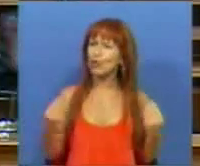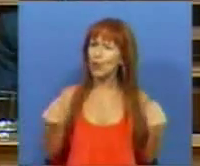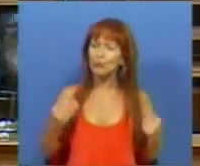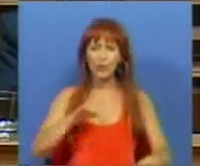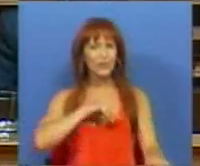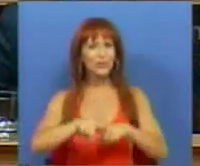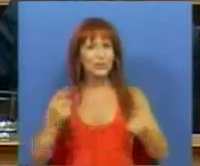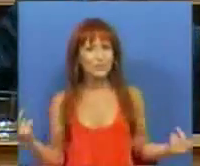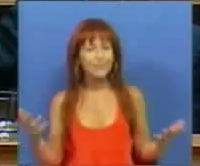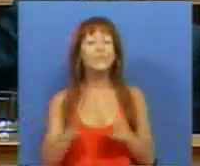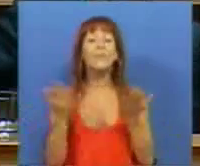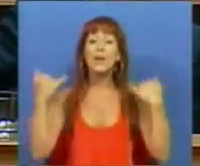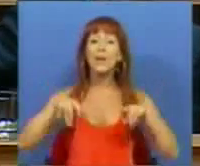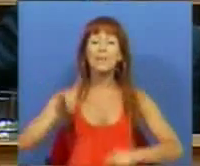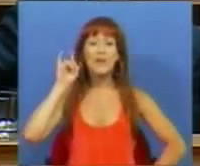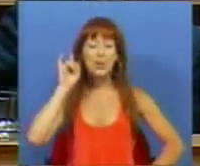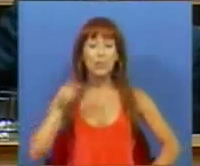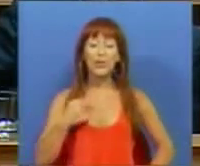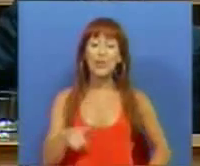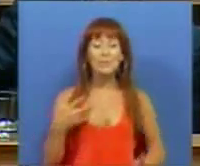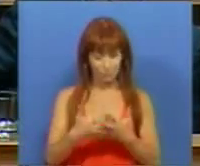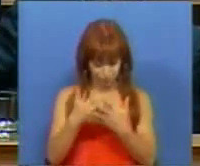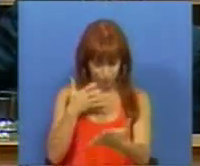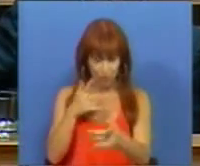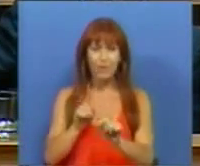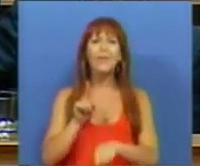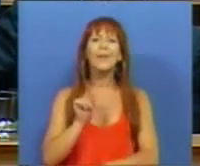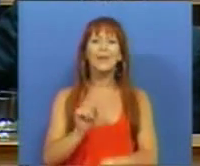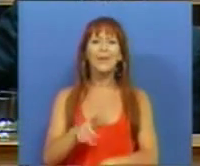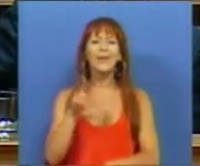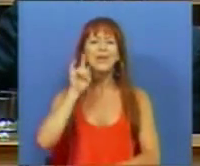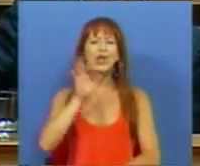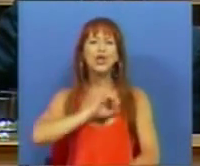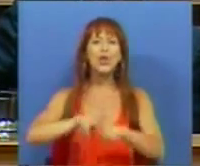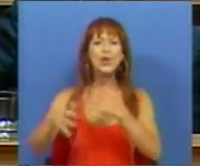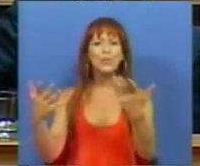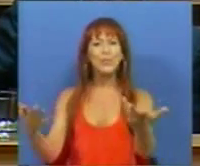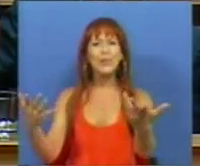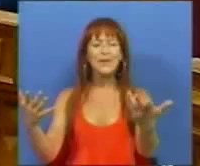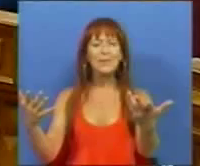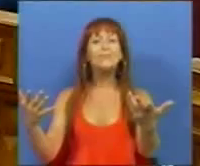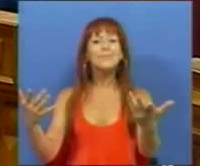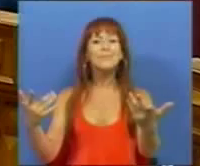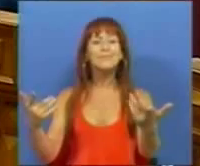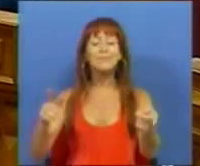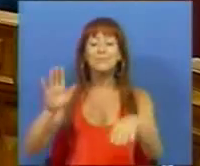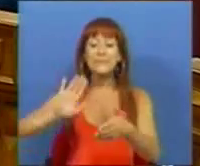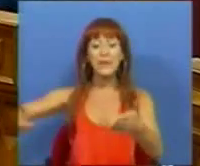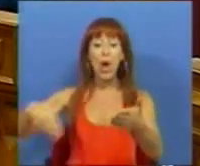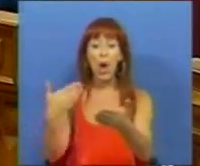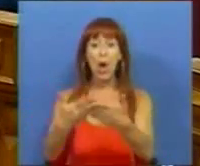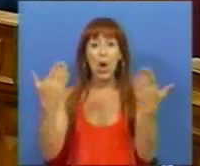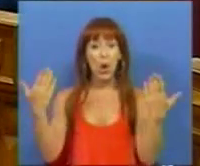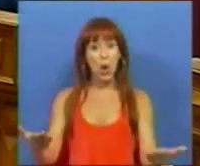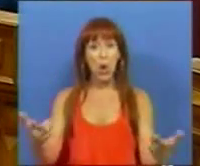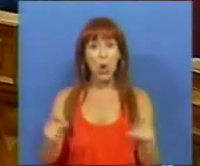Sr. Deputado. Mas o importante é sublinhar, senhoras e senhores deputados, que a proposta que